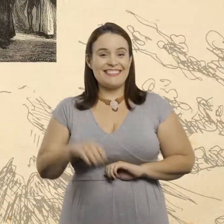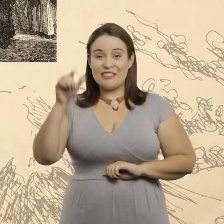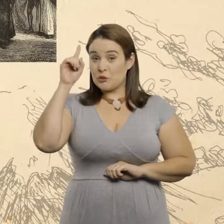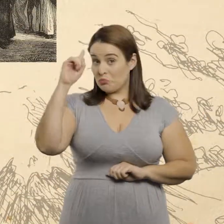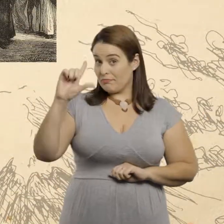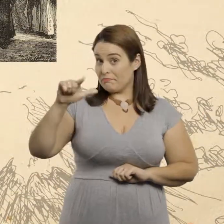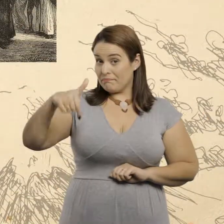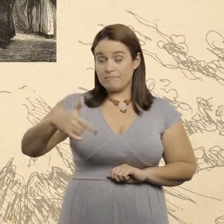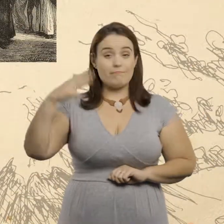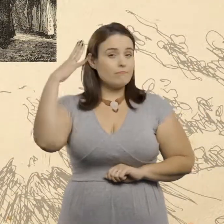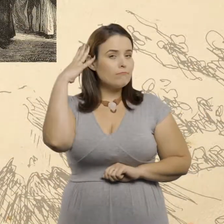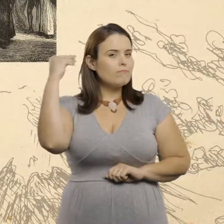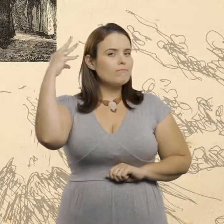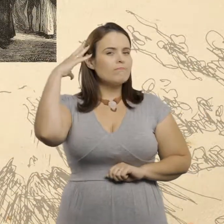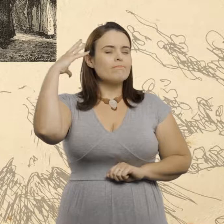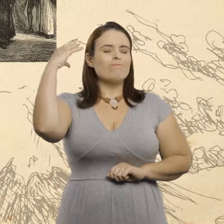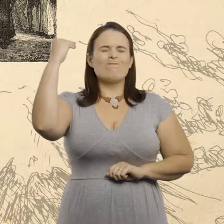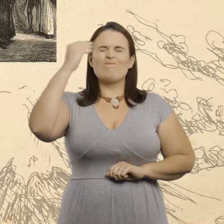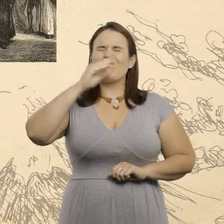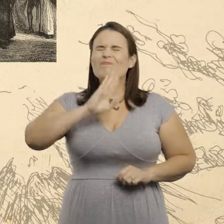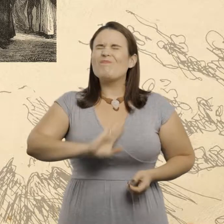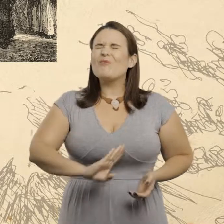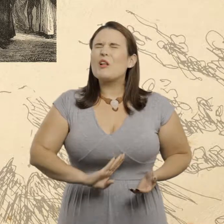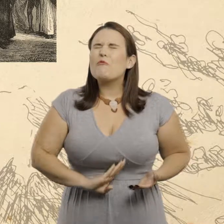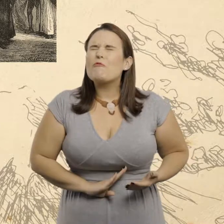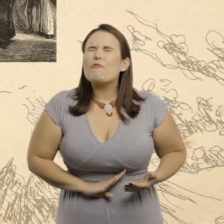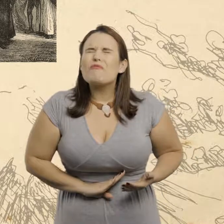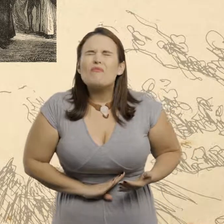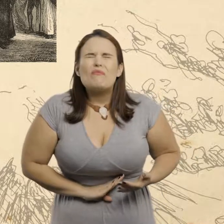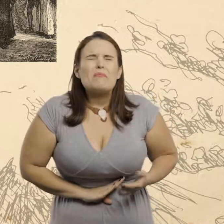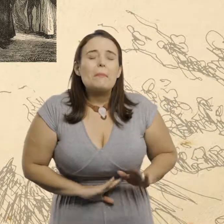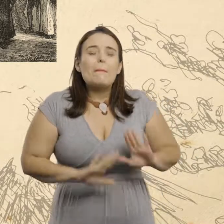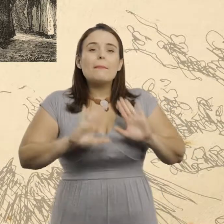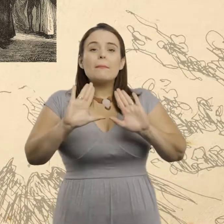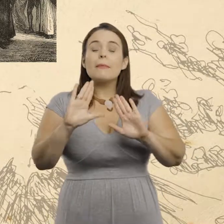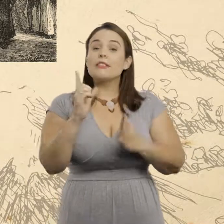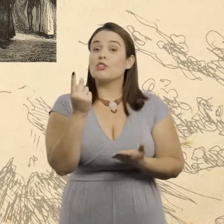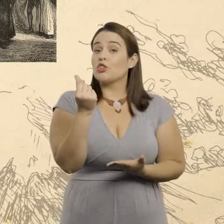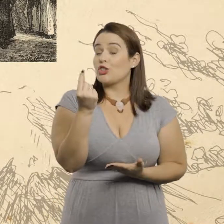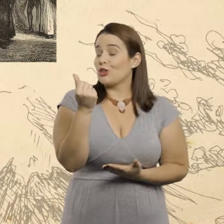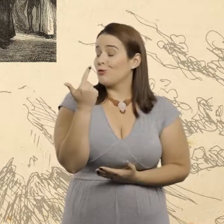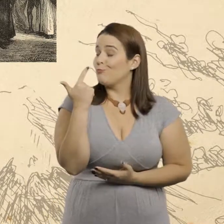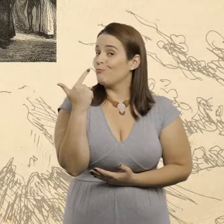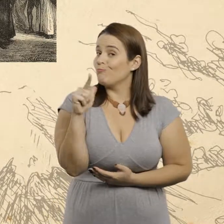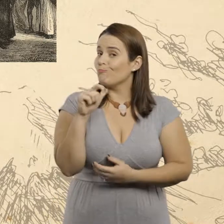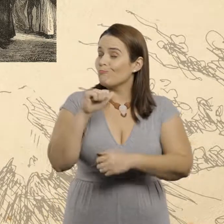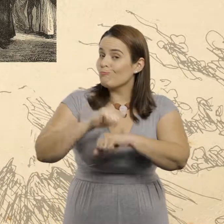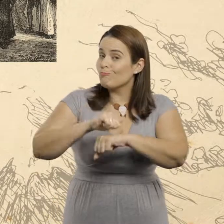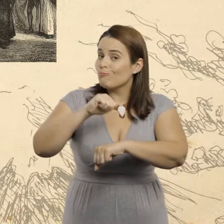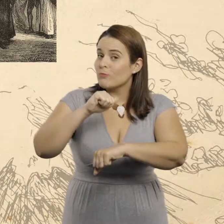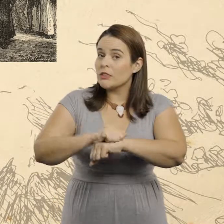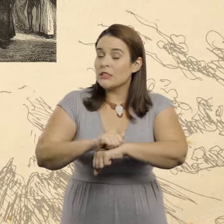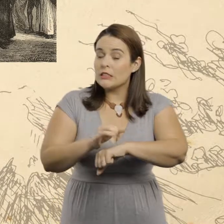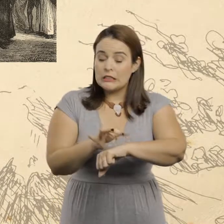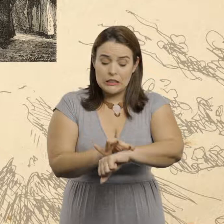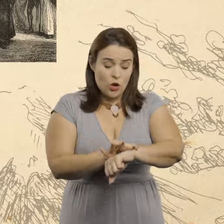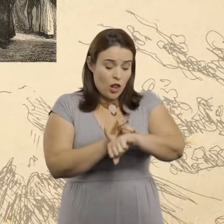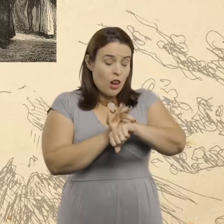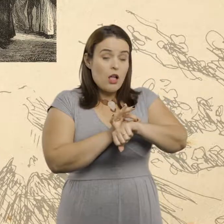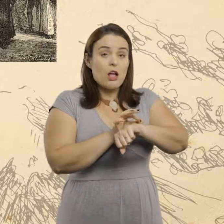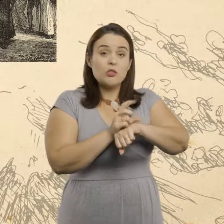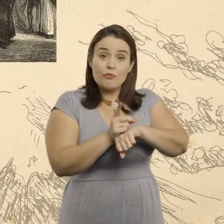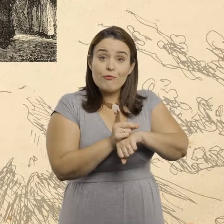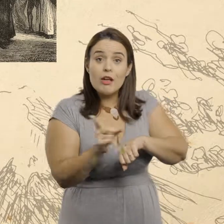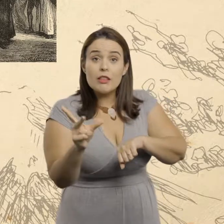No dia seguinte, Passepartout estava sentindo muita fome, mas ele não tinha dinheiro. Passepartout poderia vender o